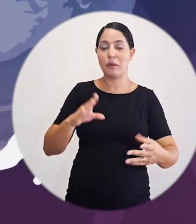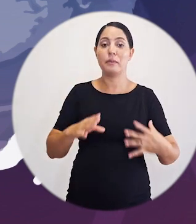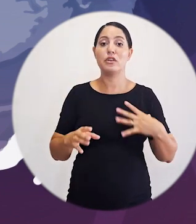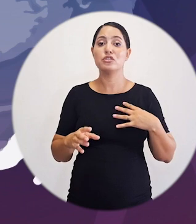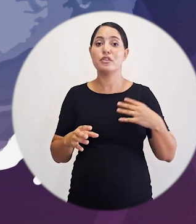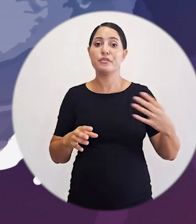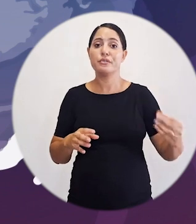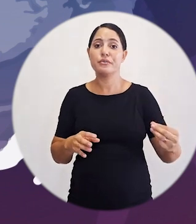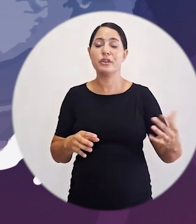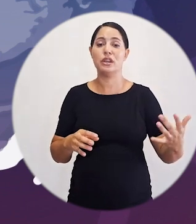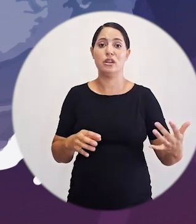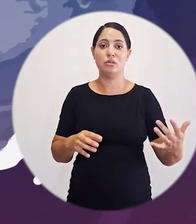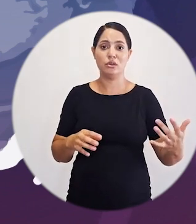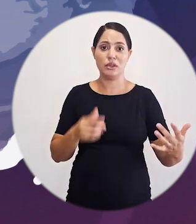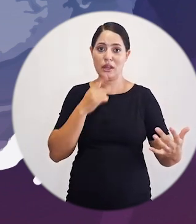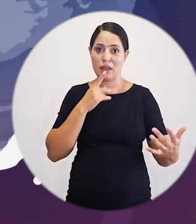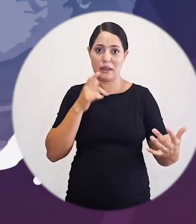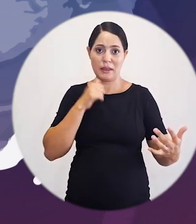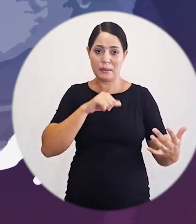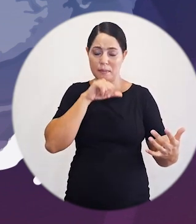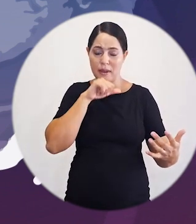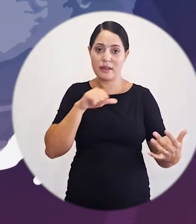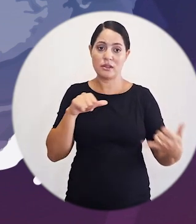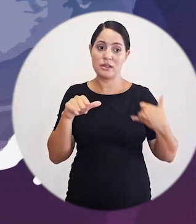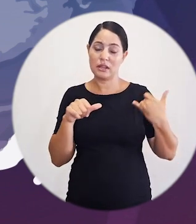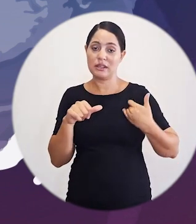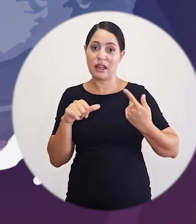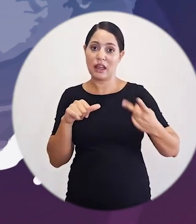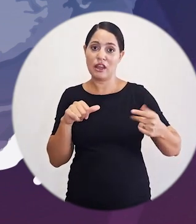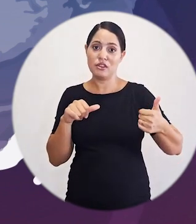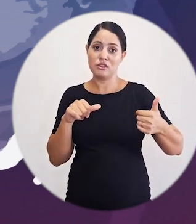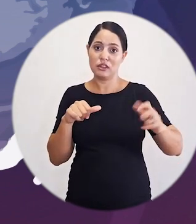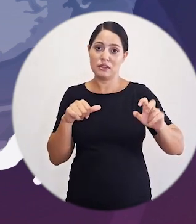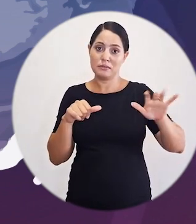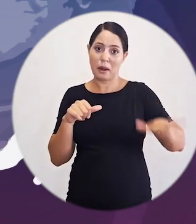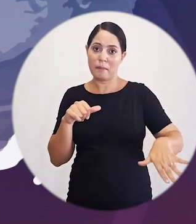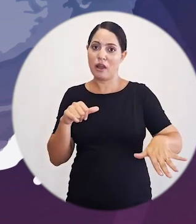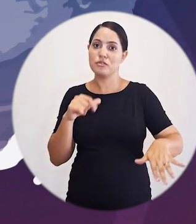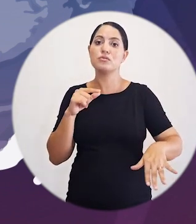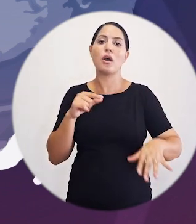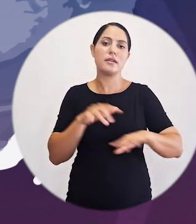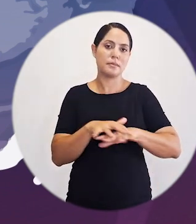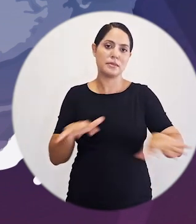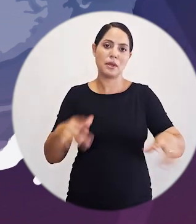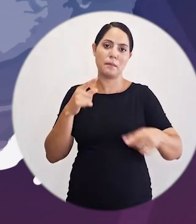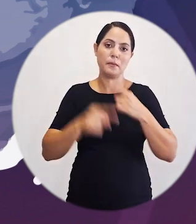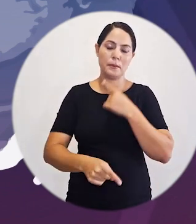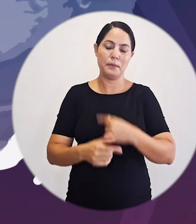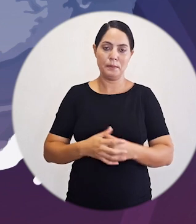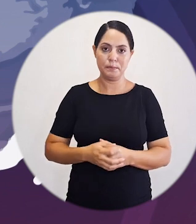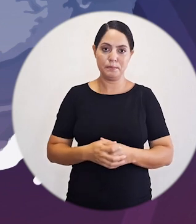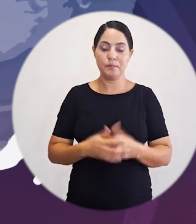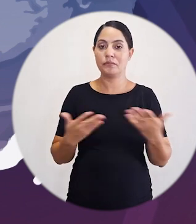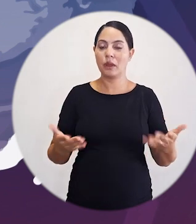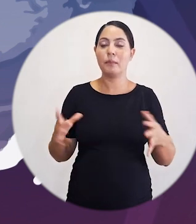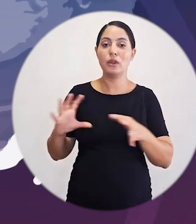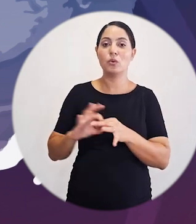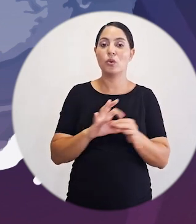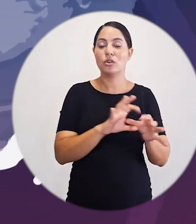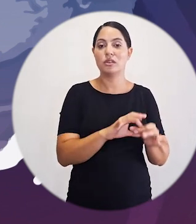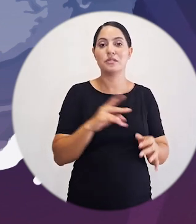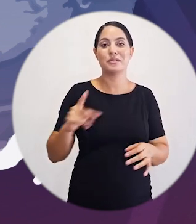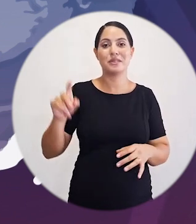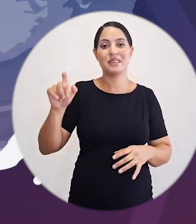marido e mulher e, principalmente, da separação do filho e dos pais, salvo quando maiores de 15